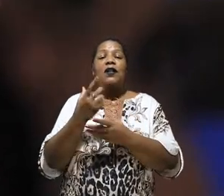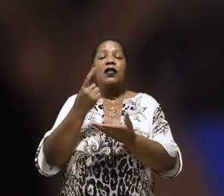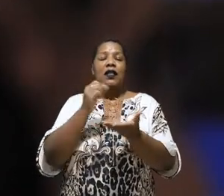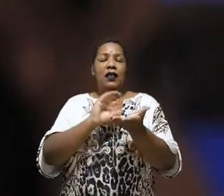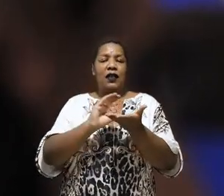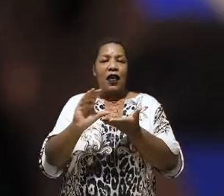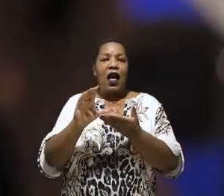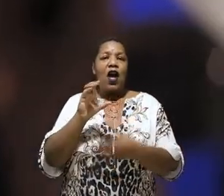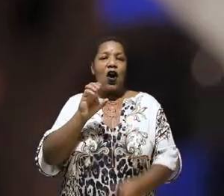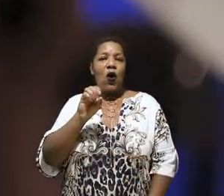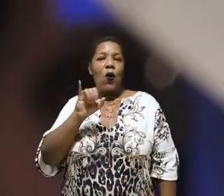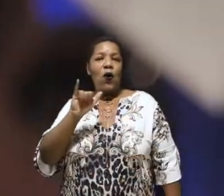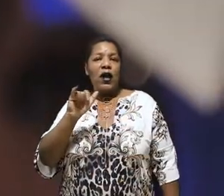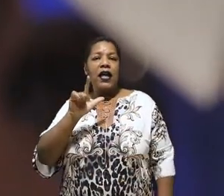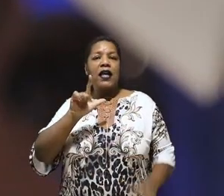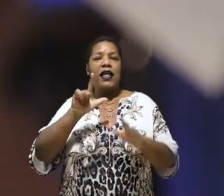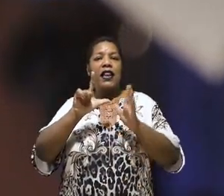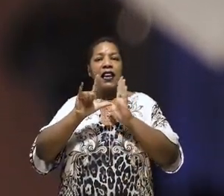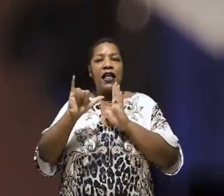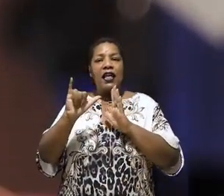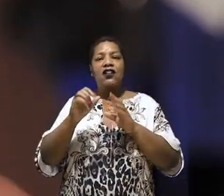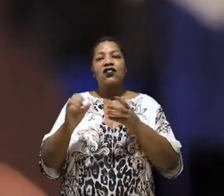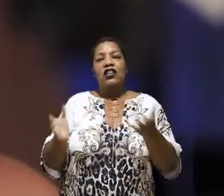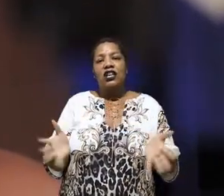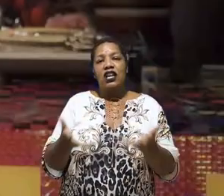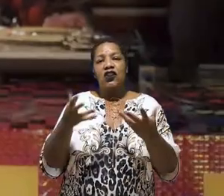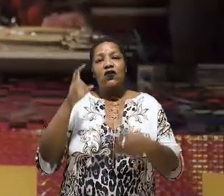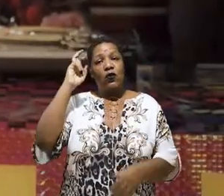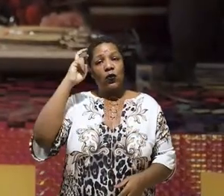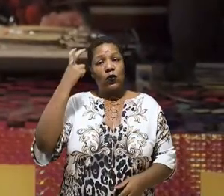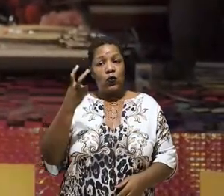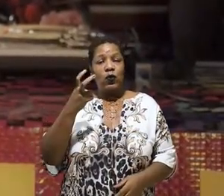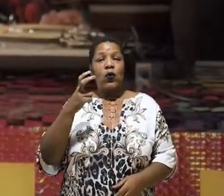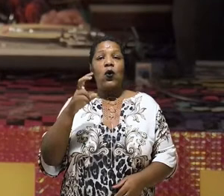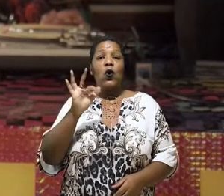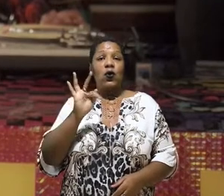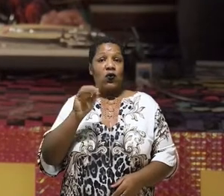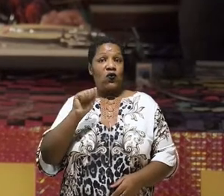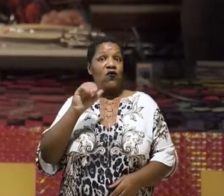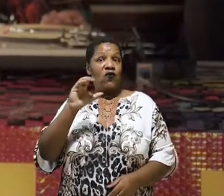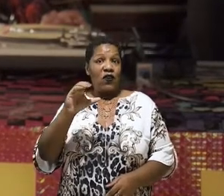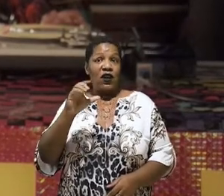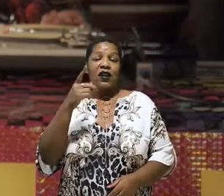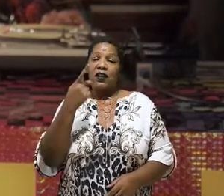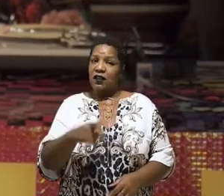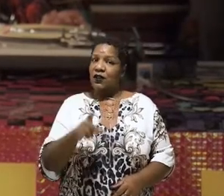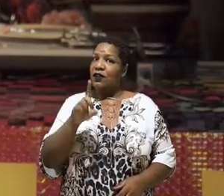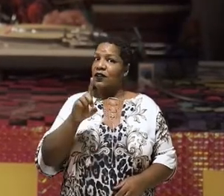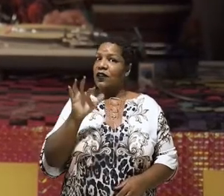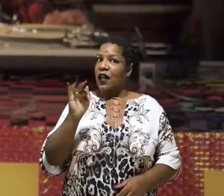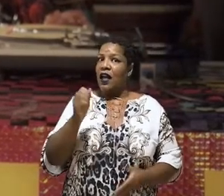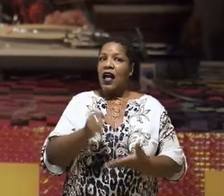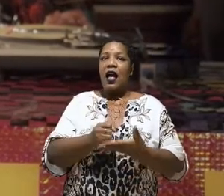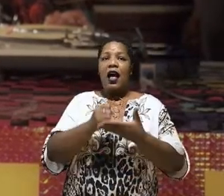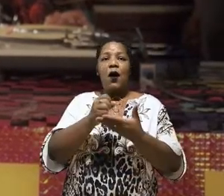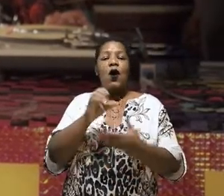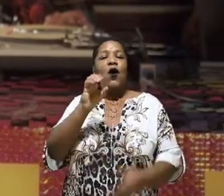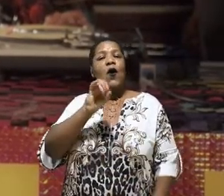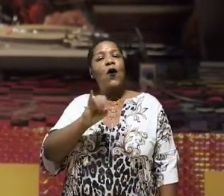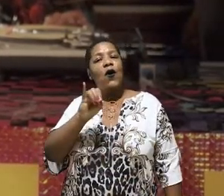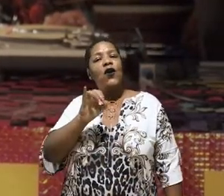com patrocínio da Oi Via lei de incentivo à cultura do DF com formato do Fundo de apoio à cultura do Distrito Federal